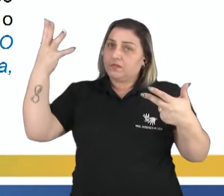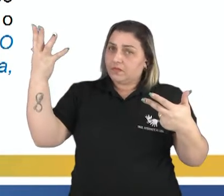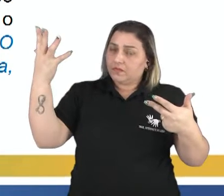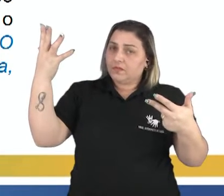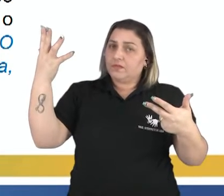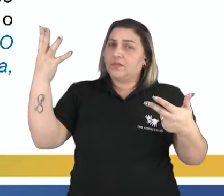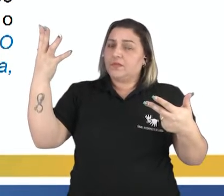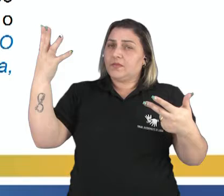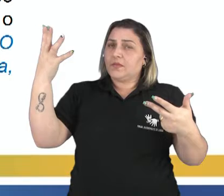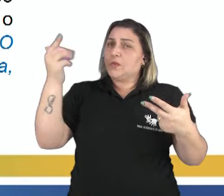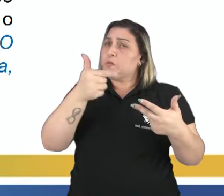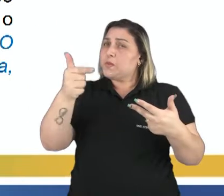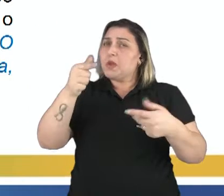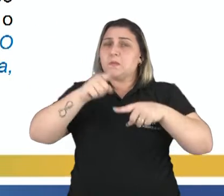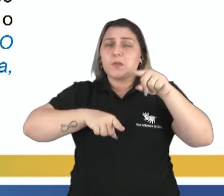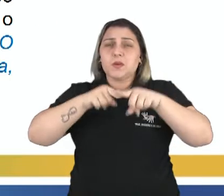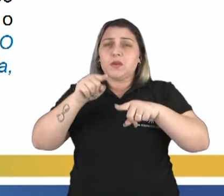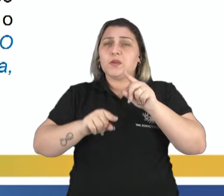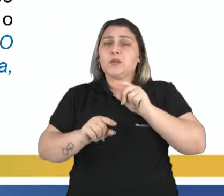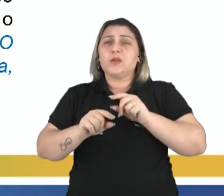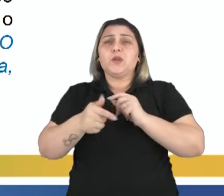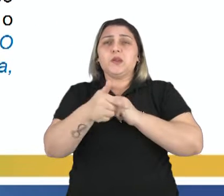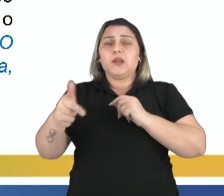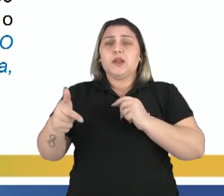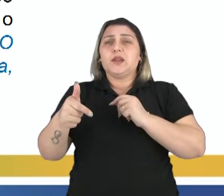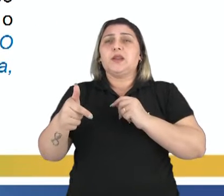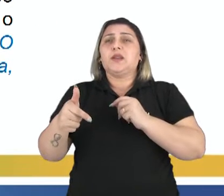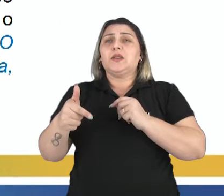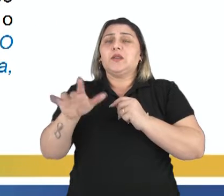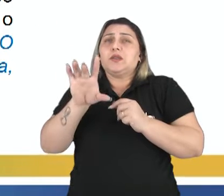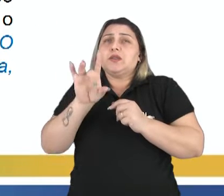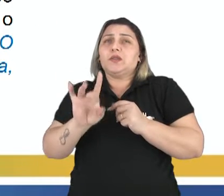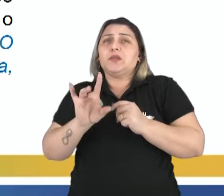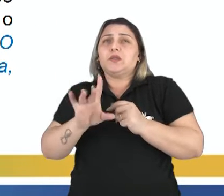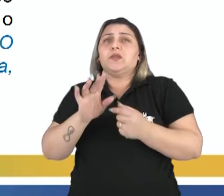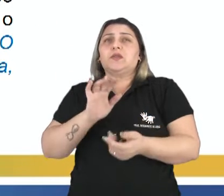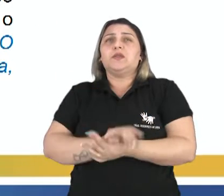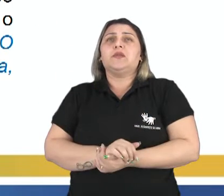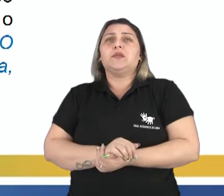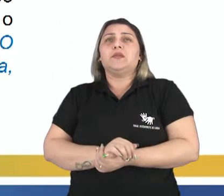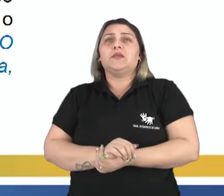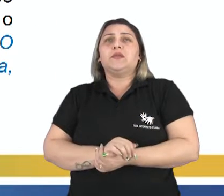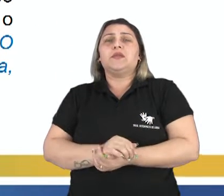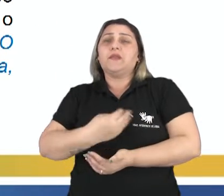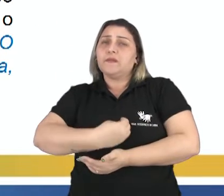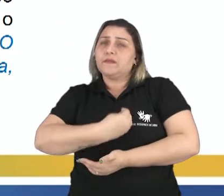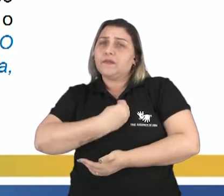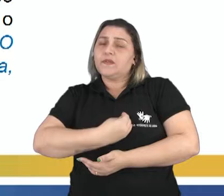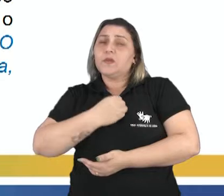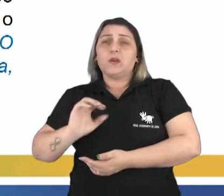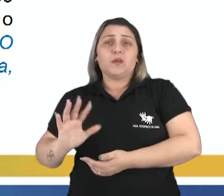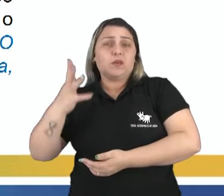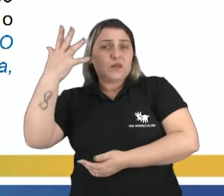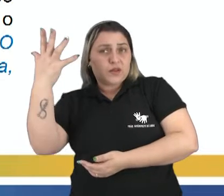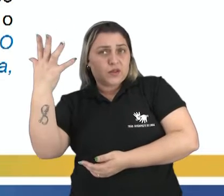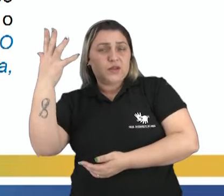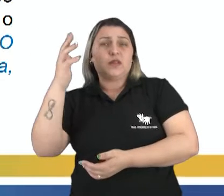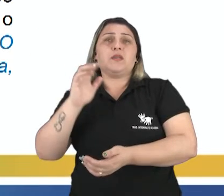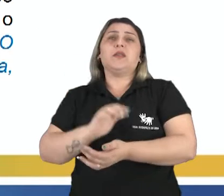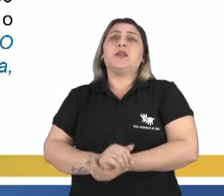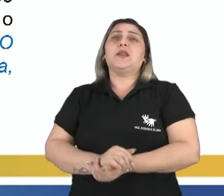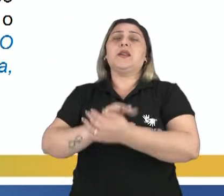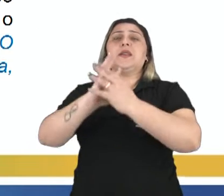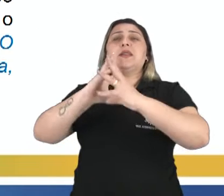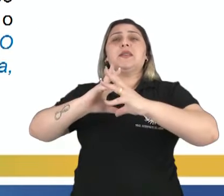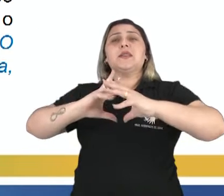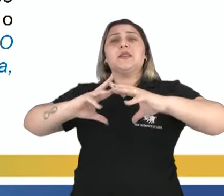é imaterial, incorpóreo, não susceptível de ser vivido. O acontecimento é o vapor que